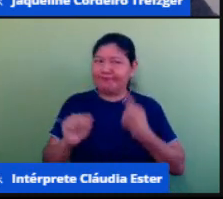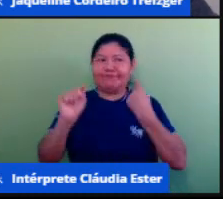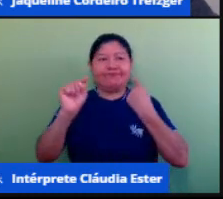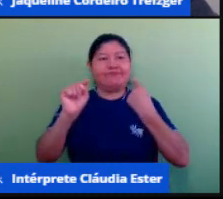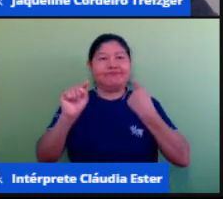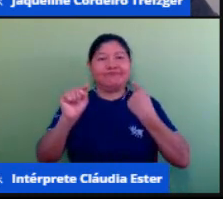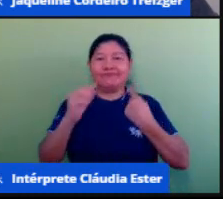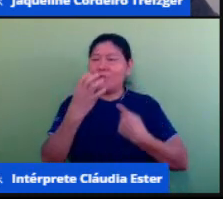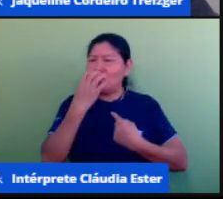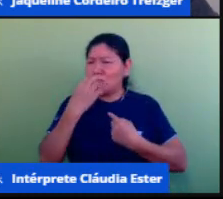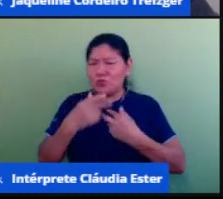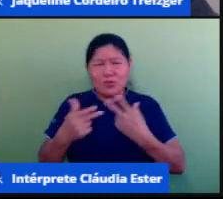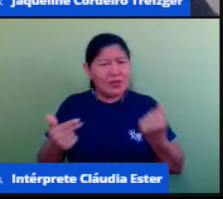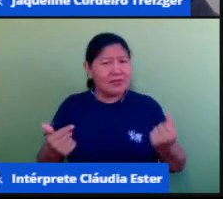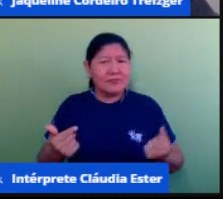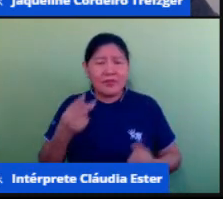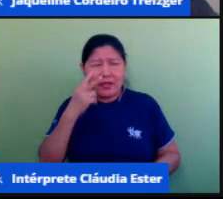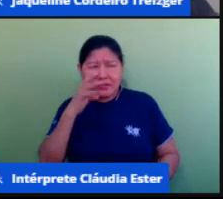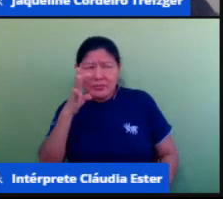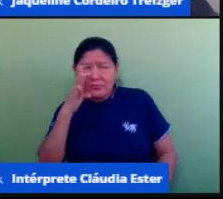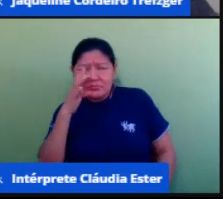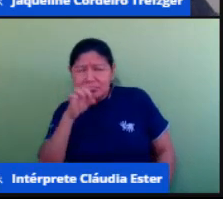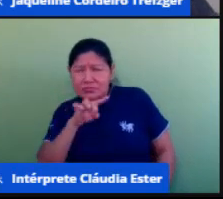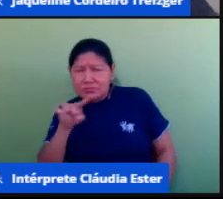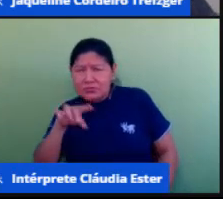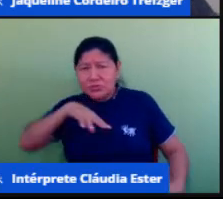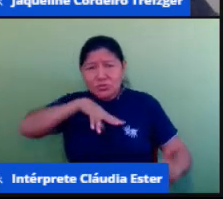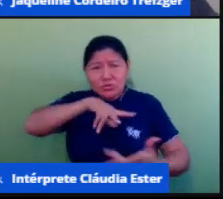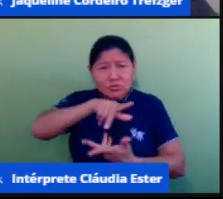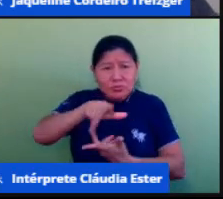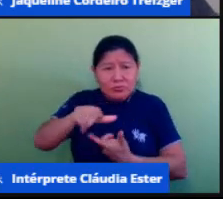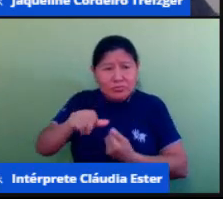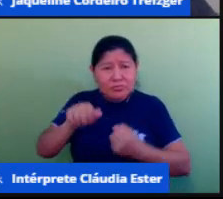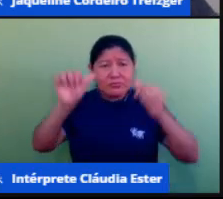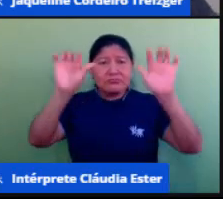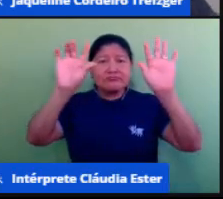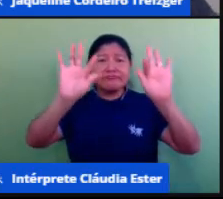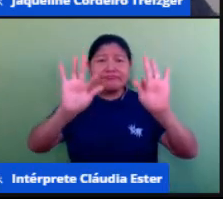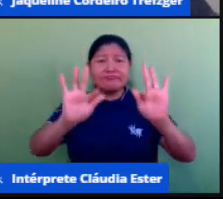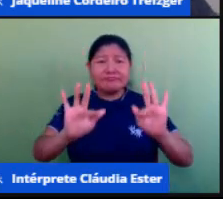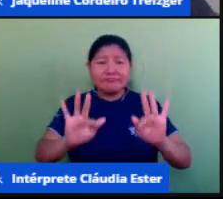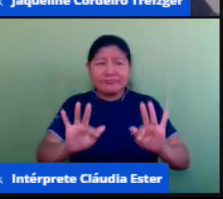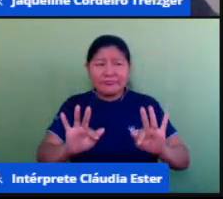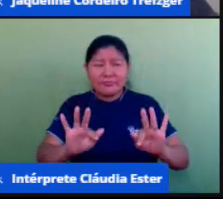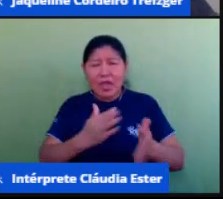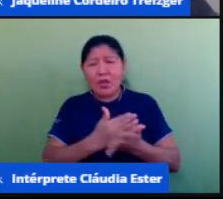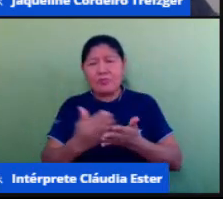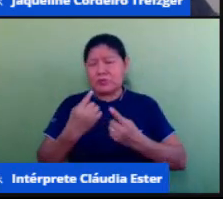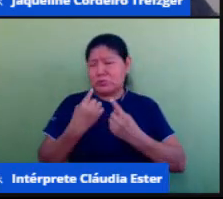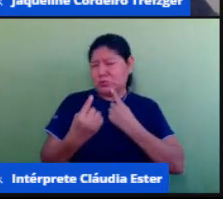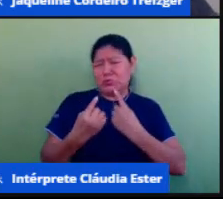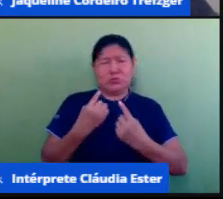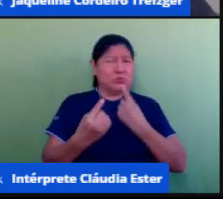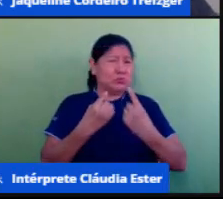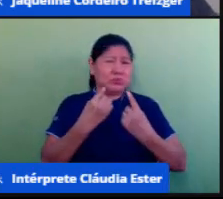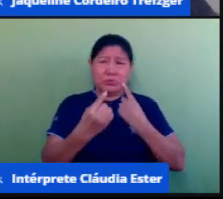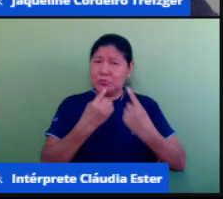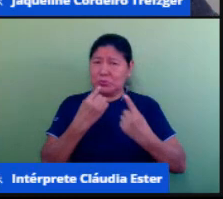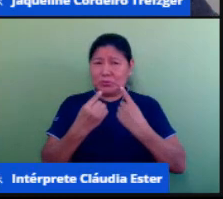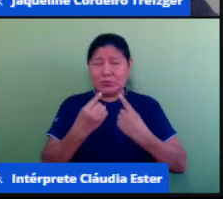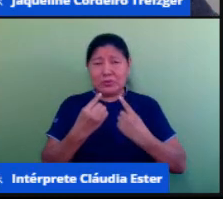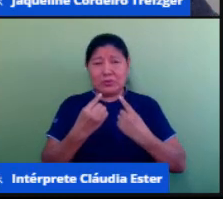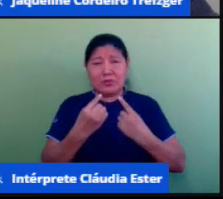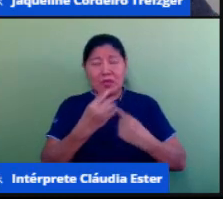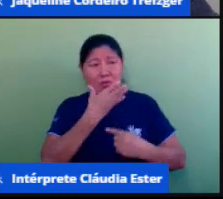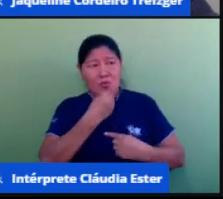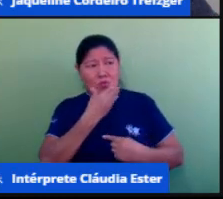Os animais não percebiam que o mundo ia acabar e eles continuavam discutindo. Então Noé pediu